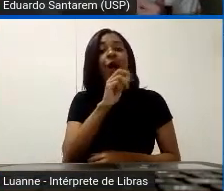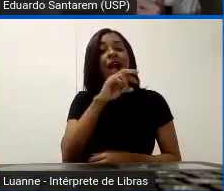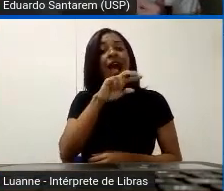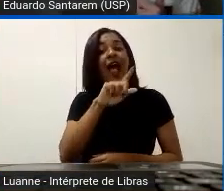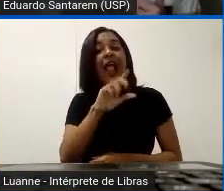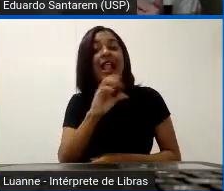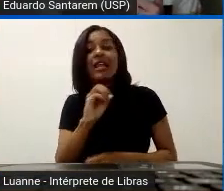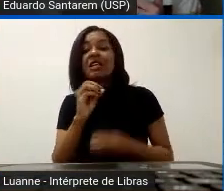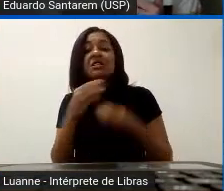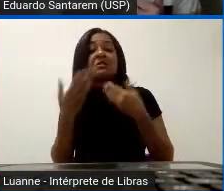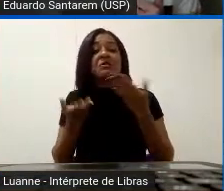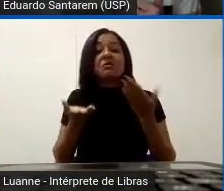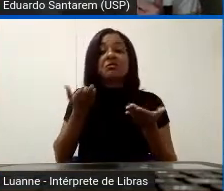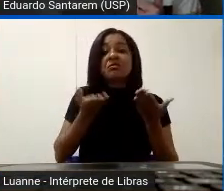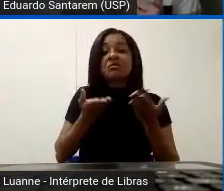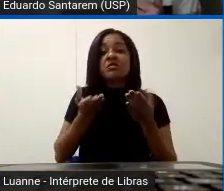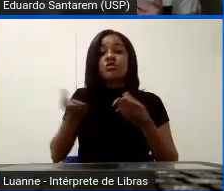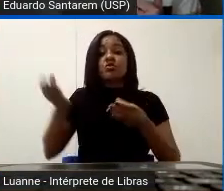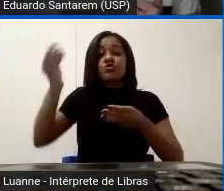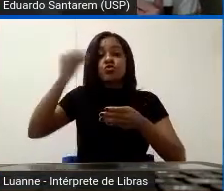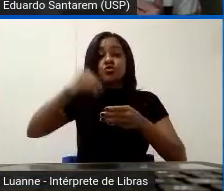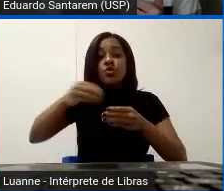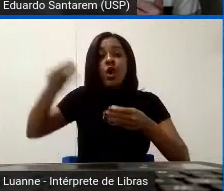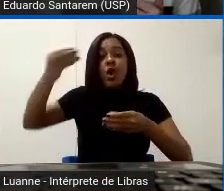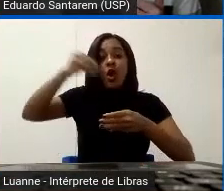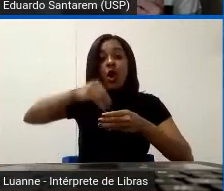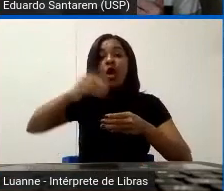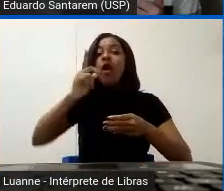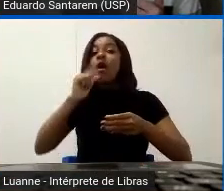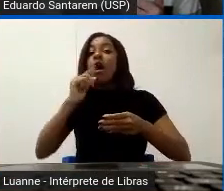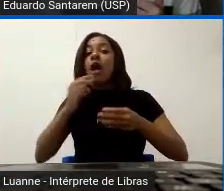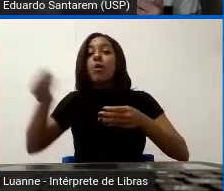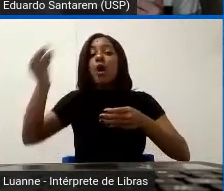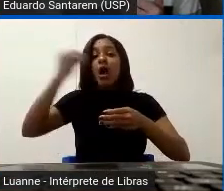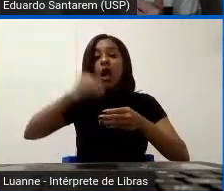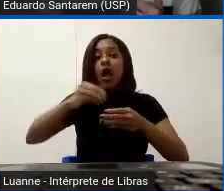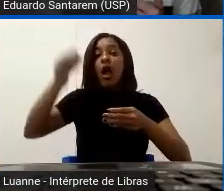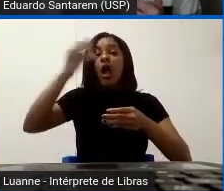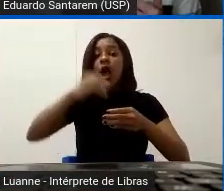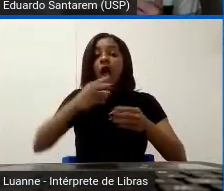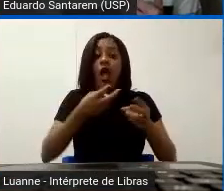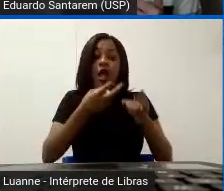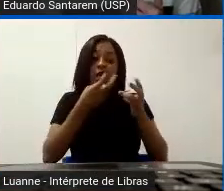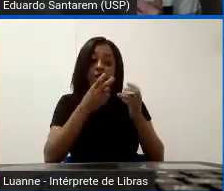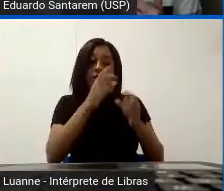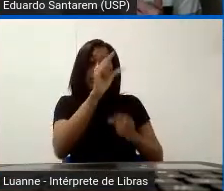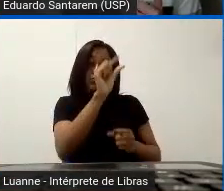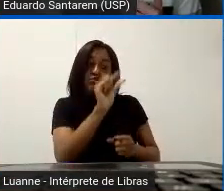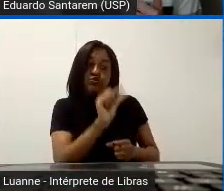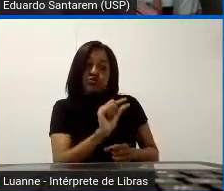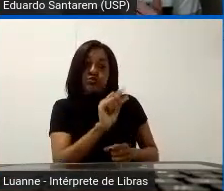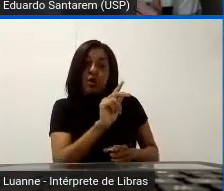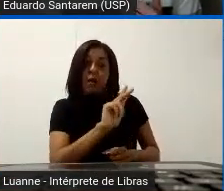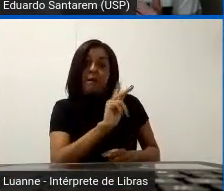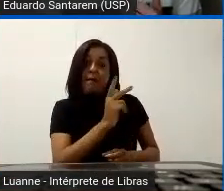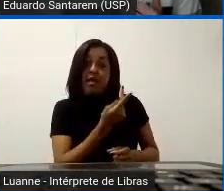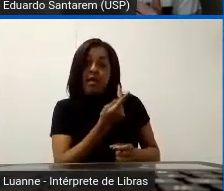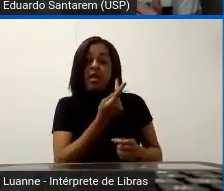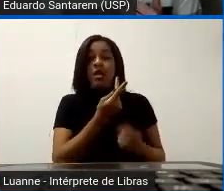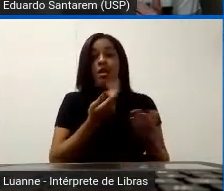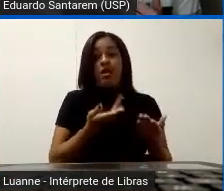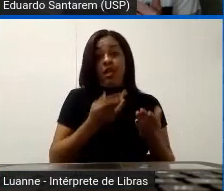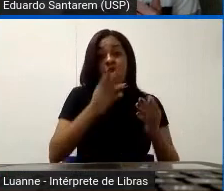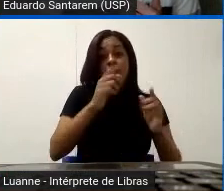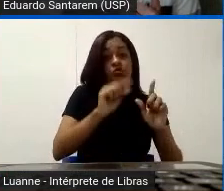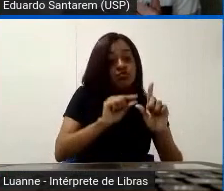posso por exemplo e colocando água colocando água a gente vai perceber por exemplo que pegava vai diminuindo né se eu diminuir um pouco mais aqui aumentar